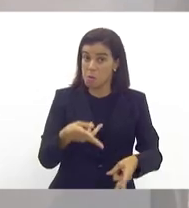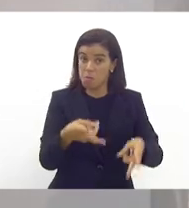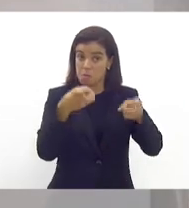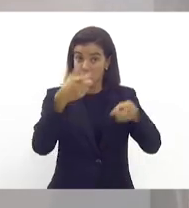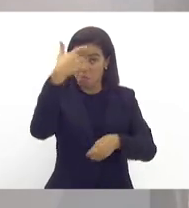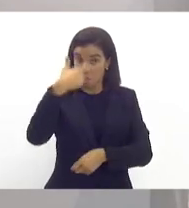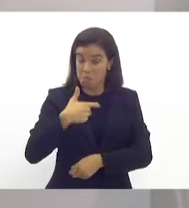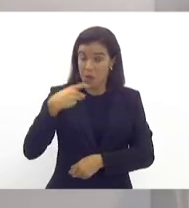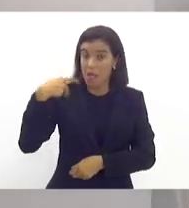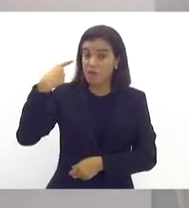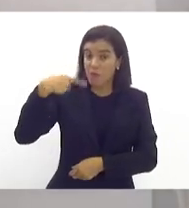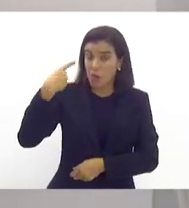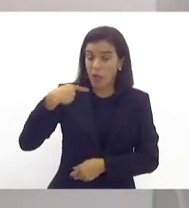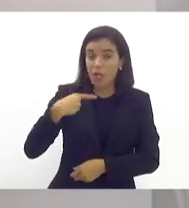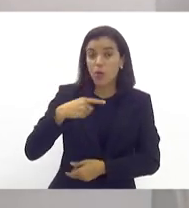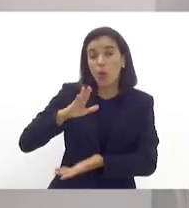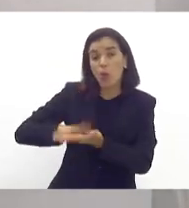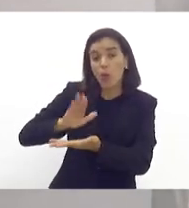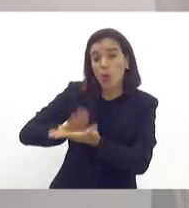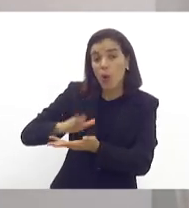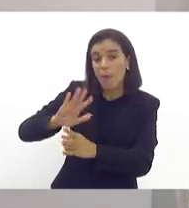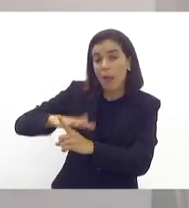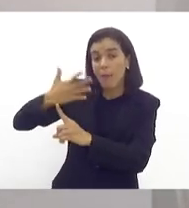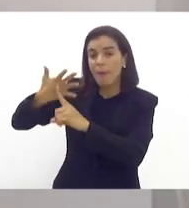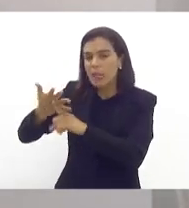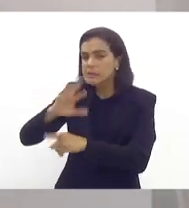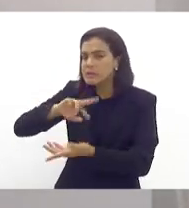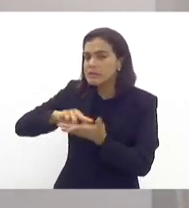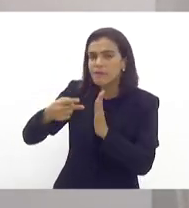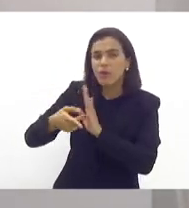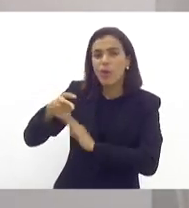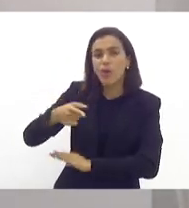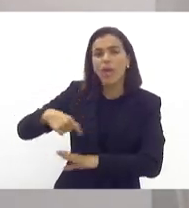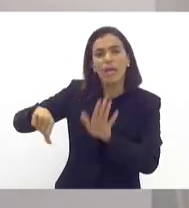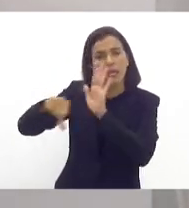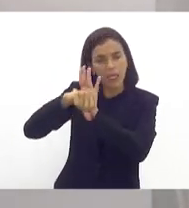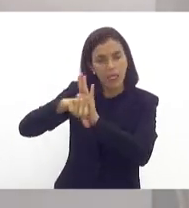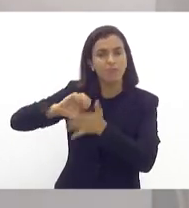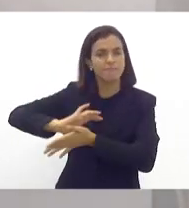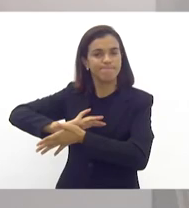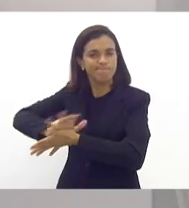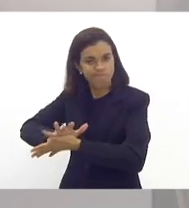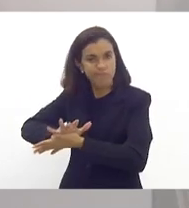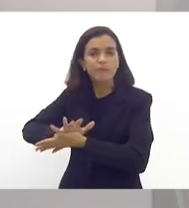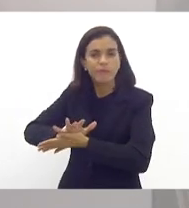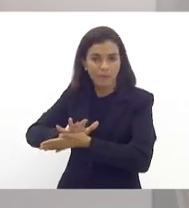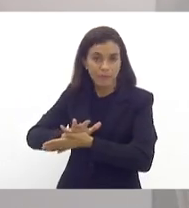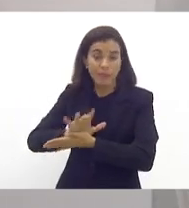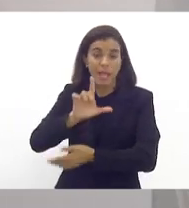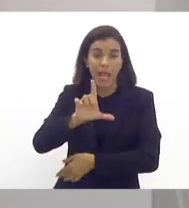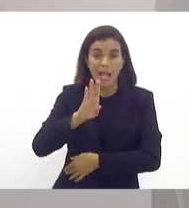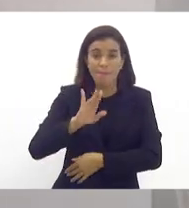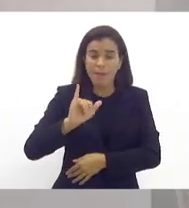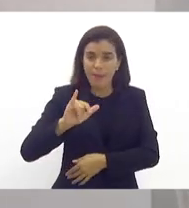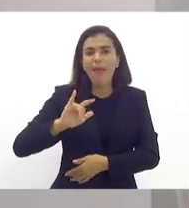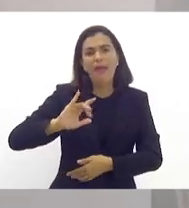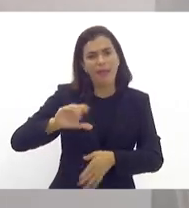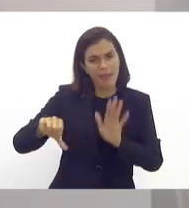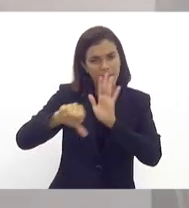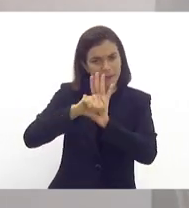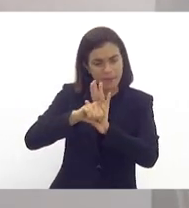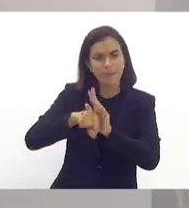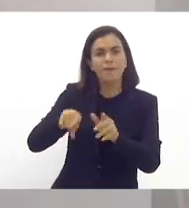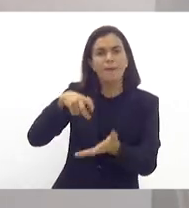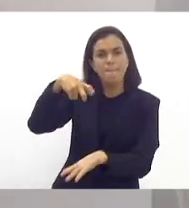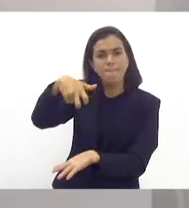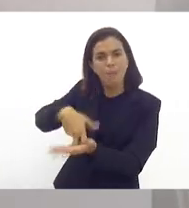advogado que cobrar a mais ela tá considerando como um crime de discriminação e crime de discriminação na lbi é crime passível